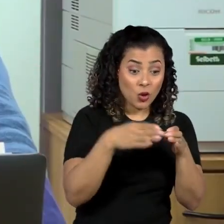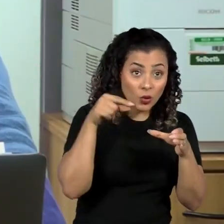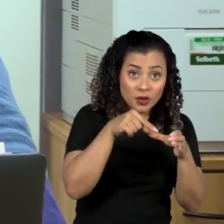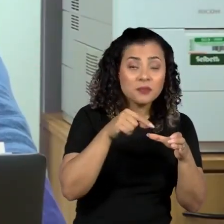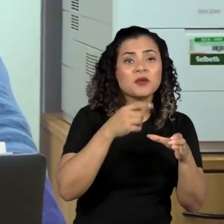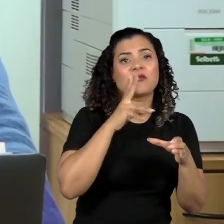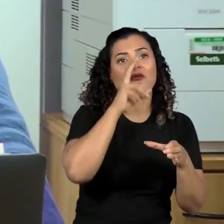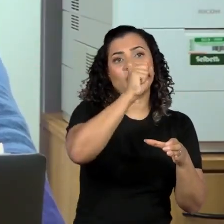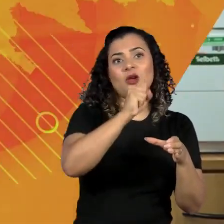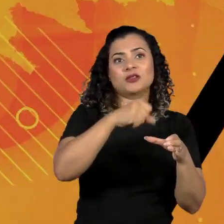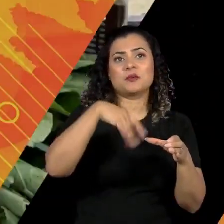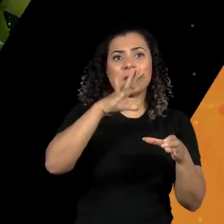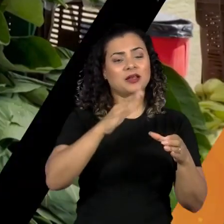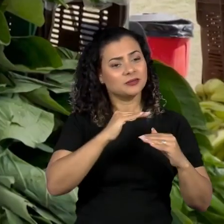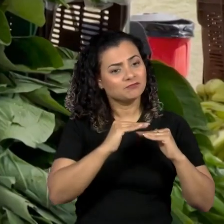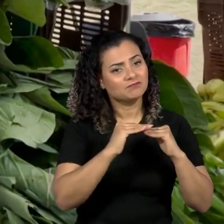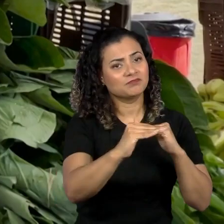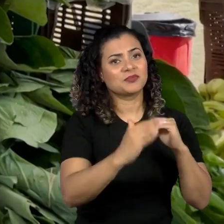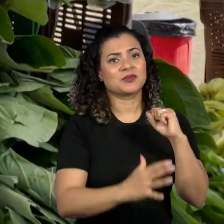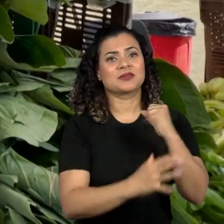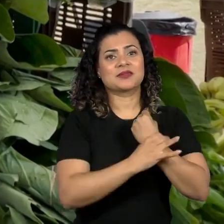vida financeira mais estável.